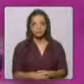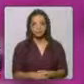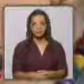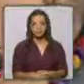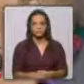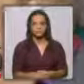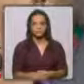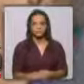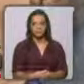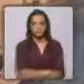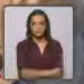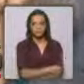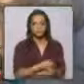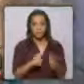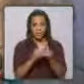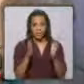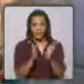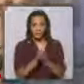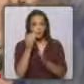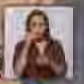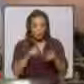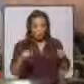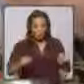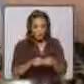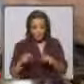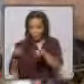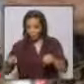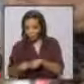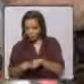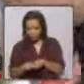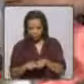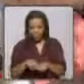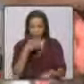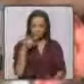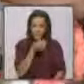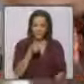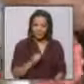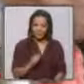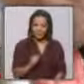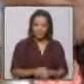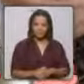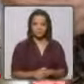fica tudo aos quadrados, assim, a calharem. Fica bonito.